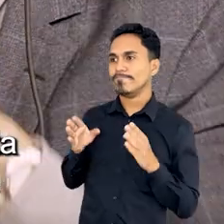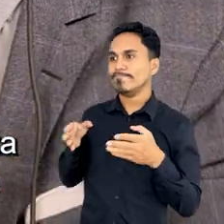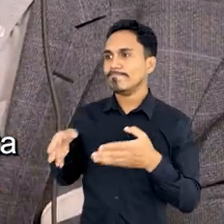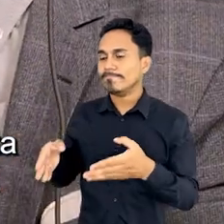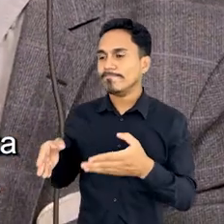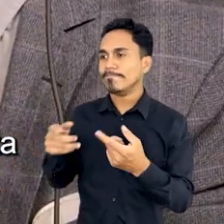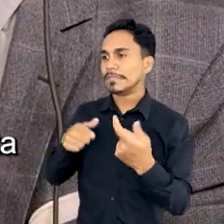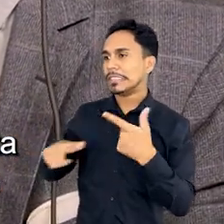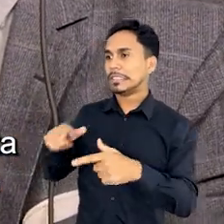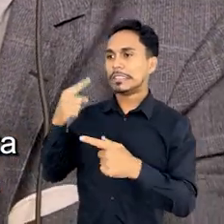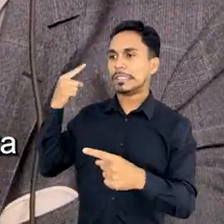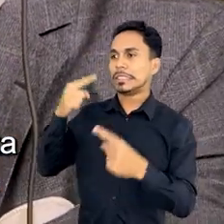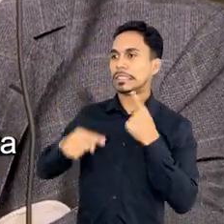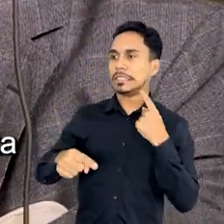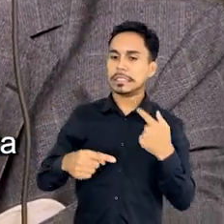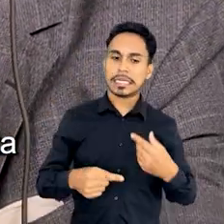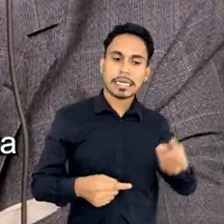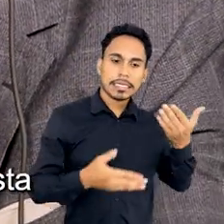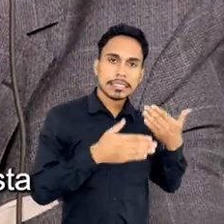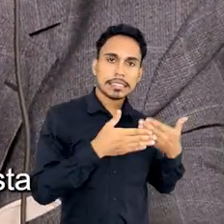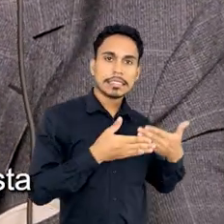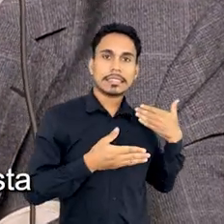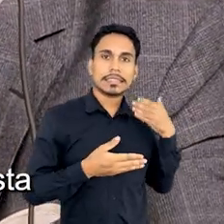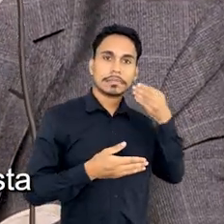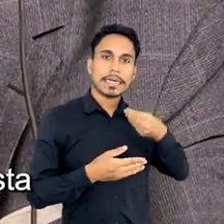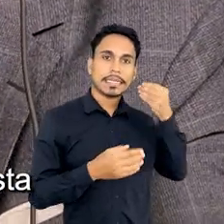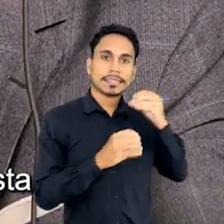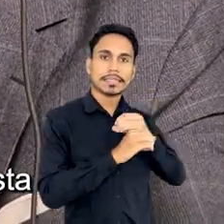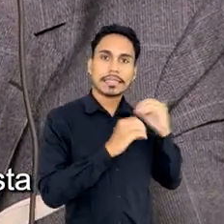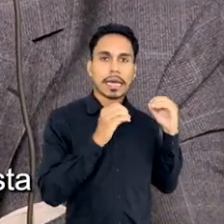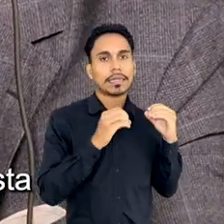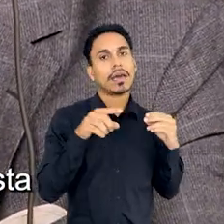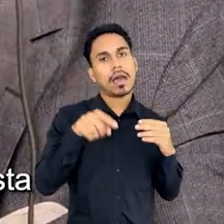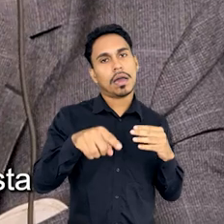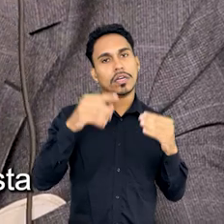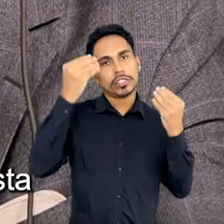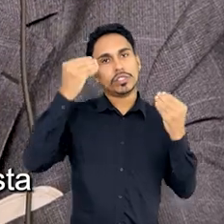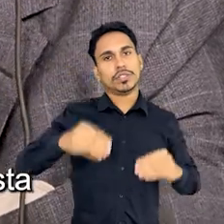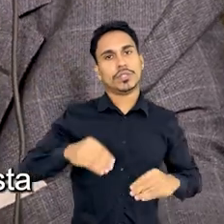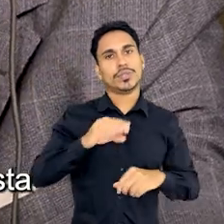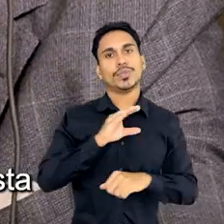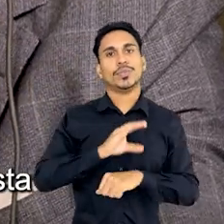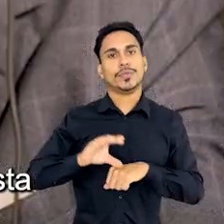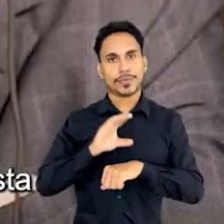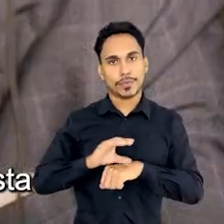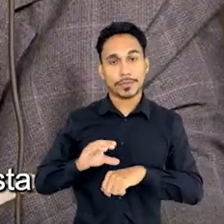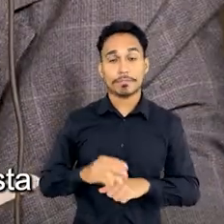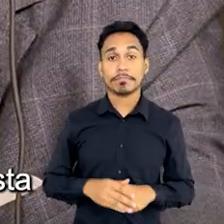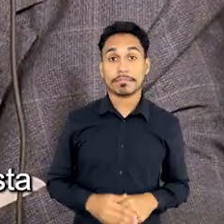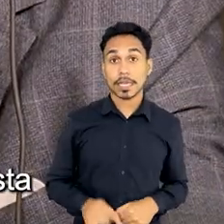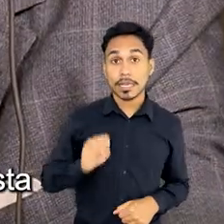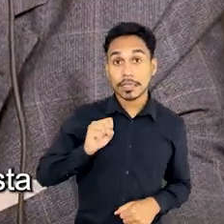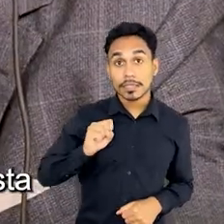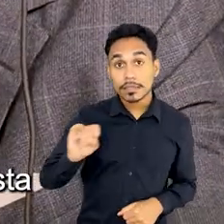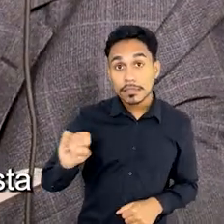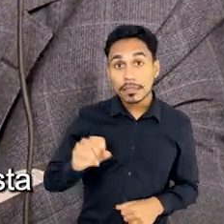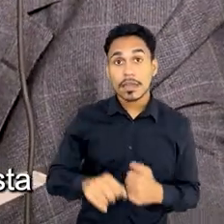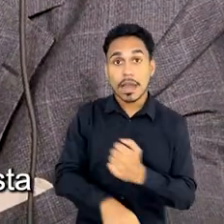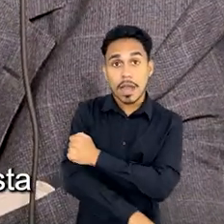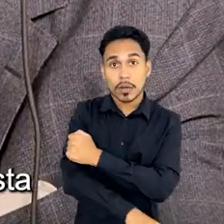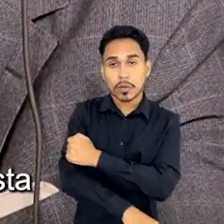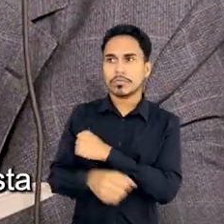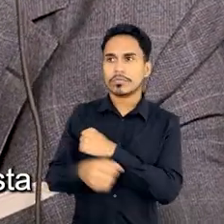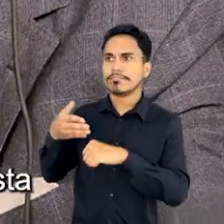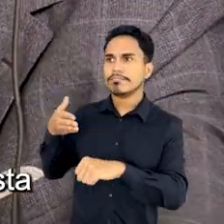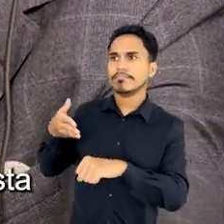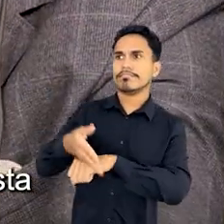não foi feita para mim Uhum eu não tô acolhido e a tendência dele é sair se ele entende que qualquer qualquer eh eh o o perfil que